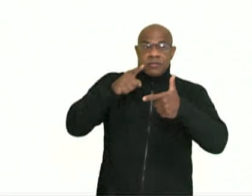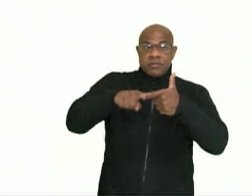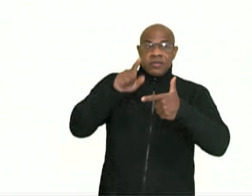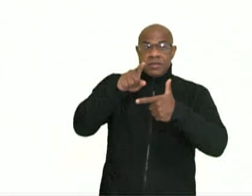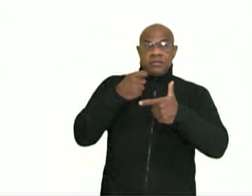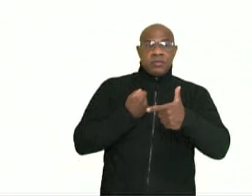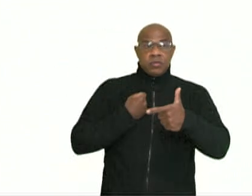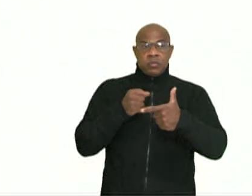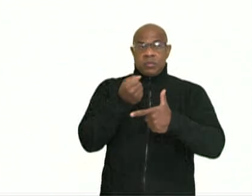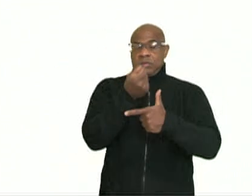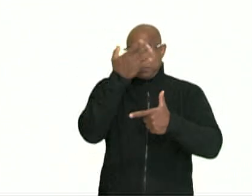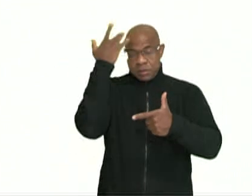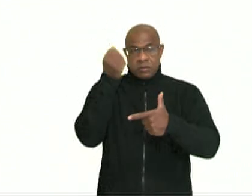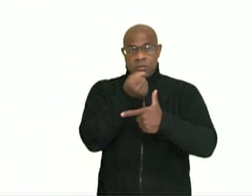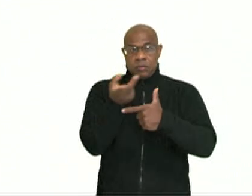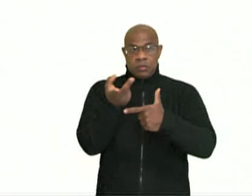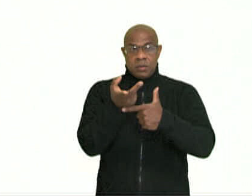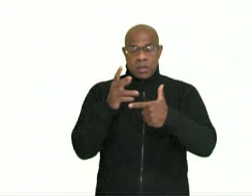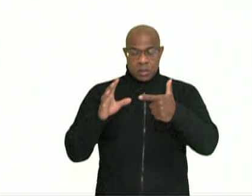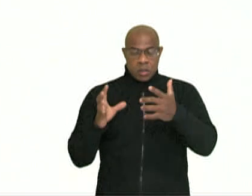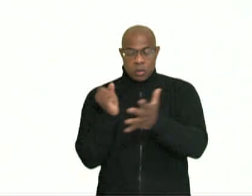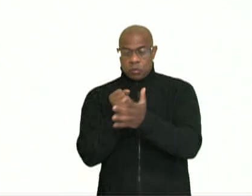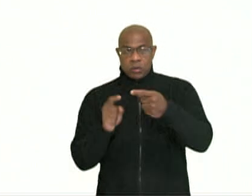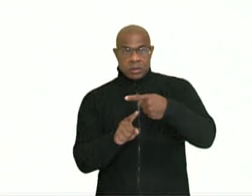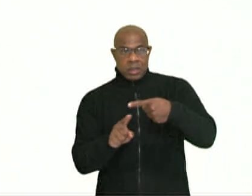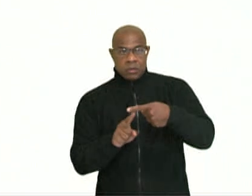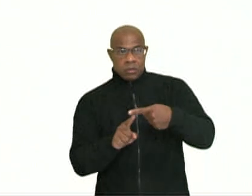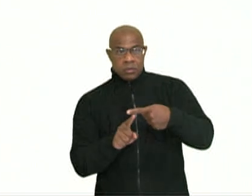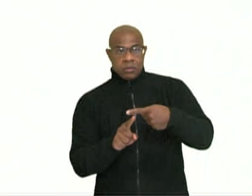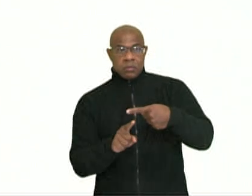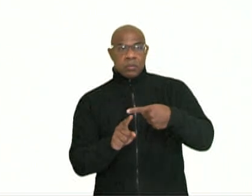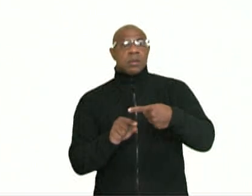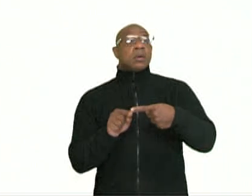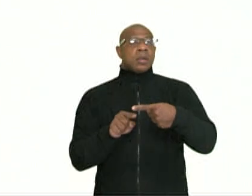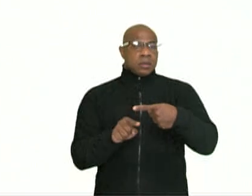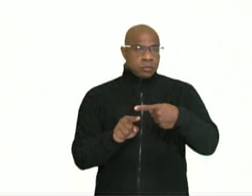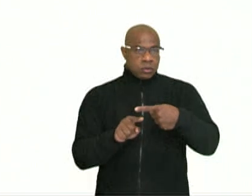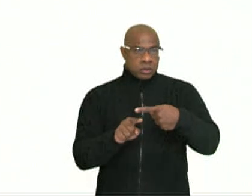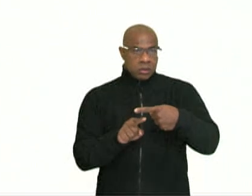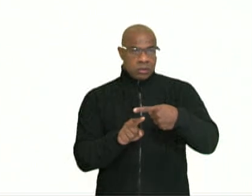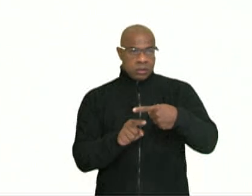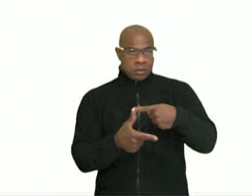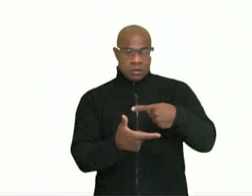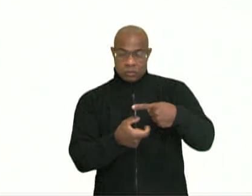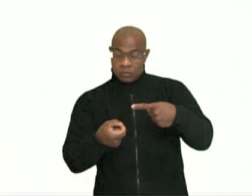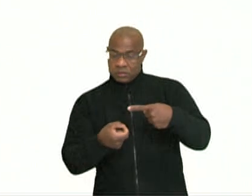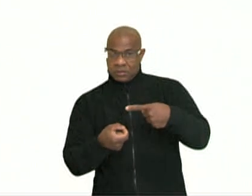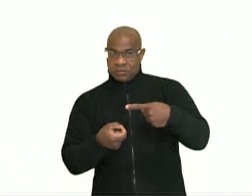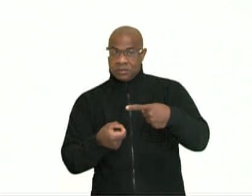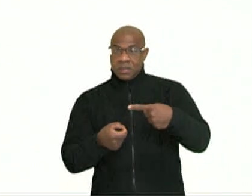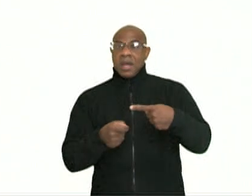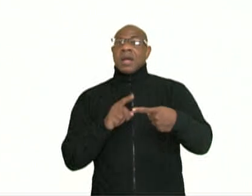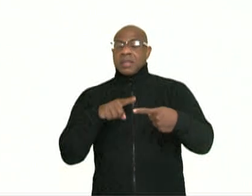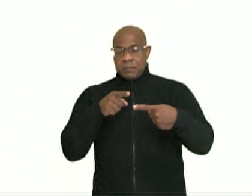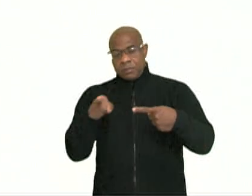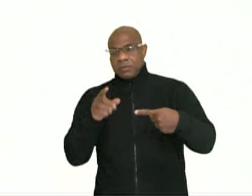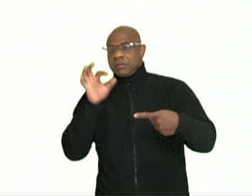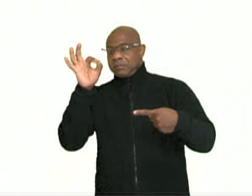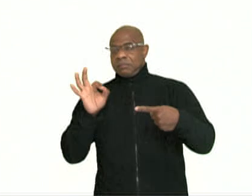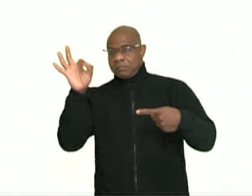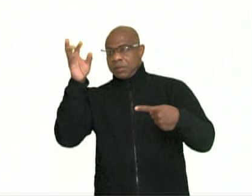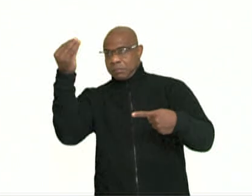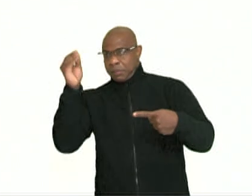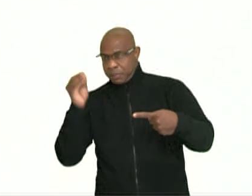o número de pessoas, pelo total. E você consegue a porcentagem referente de cada um. Bora lá trabalhar que eu já volto.